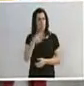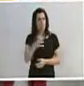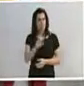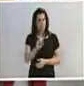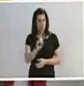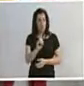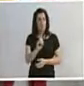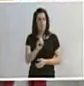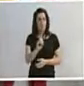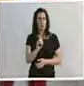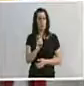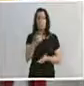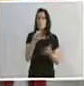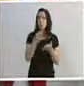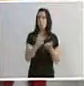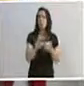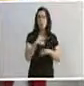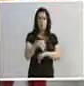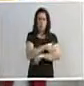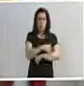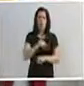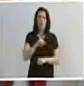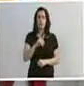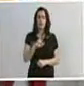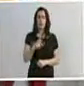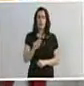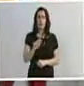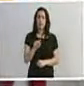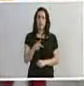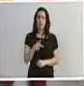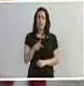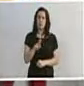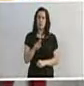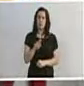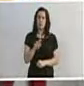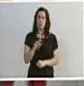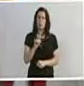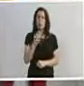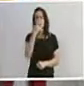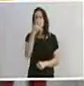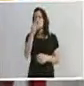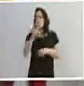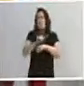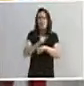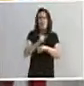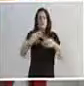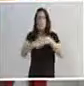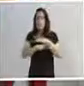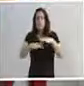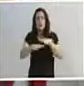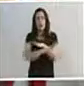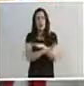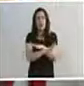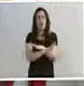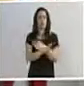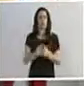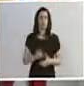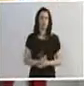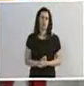a ordem de serviço à Rua Irapuru e de tantas outras vias que são fundamentais para a estratégia de mobilidade urbana. São mais de 2,5 km de